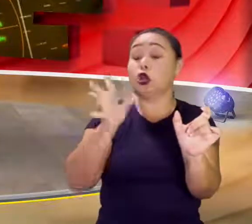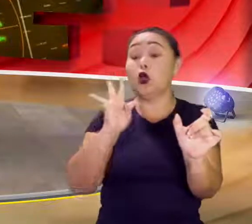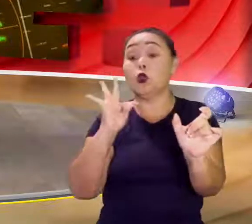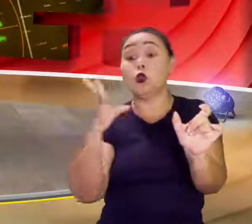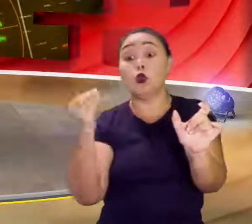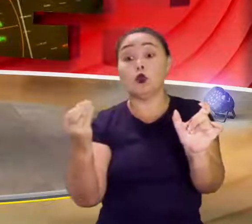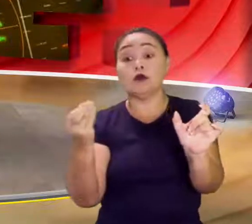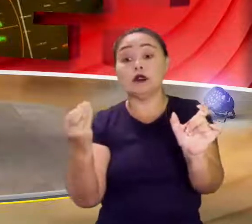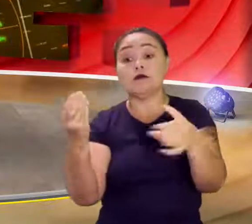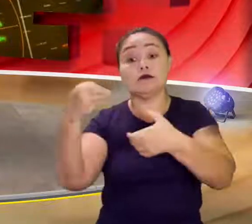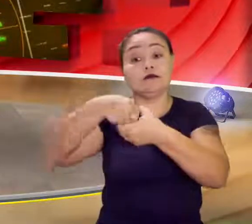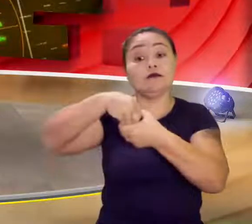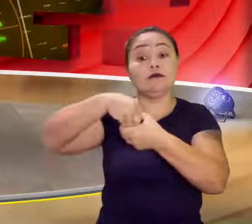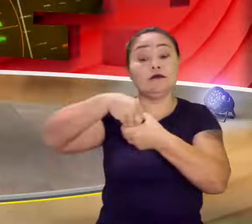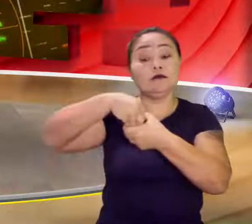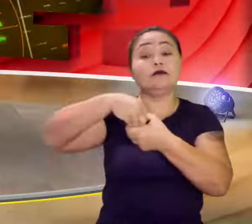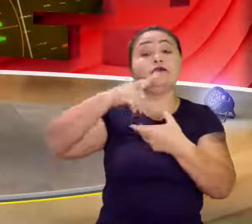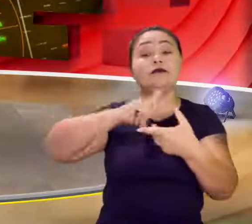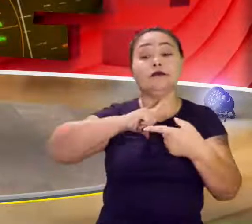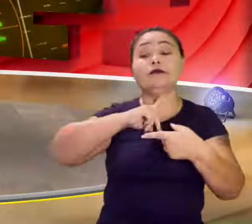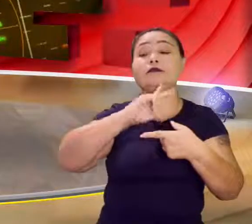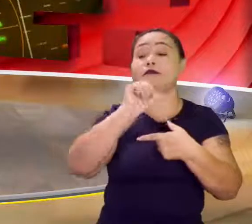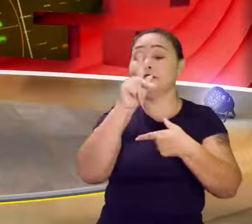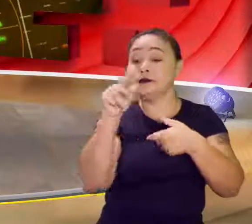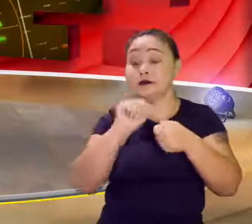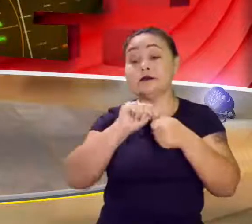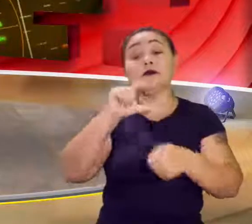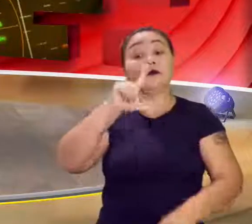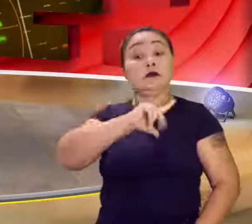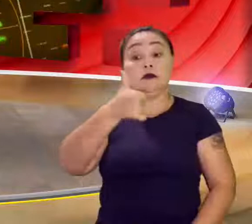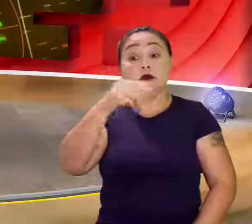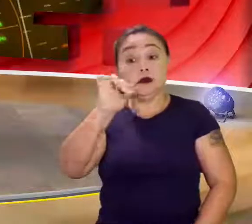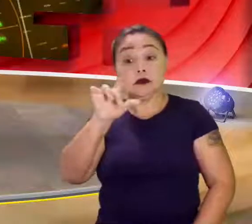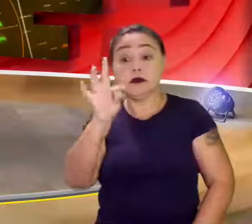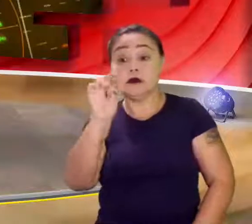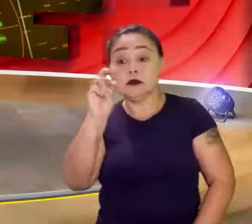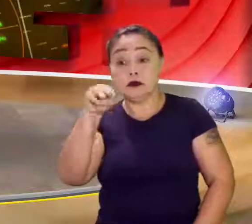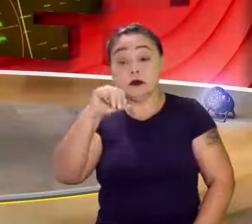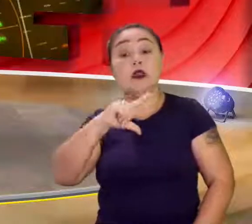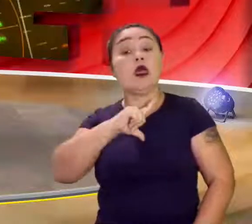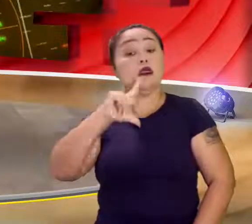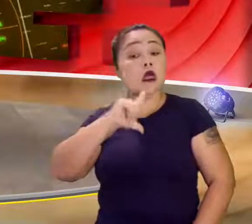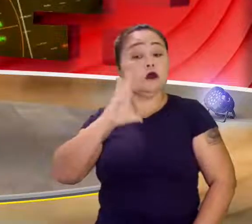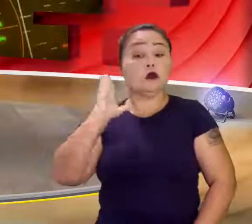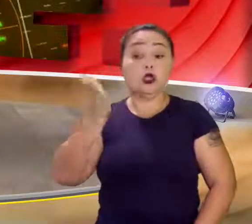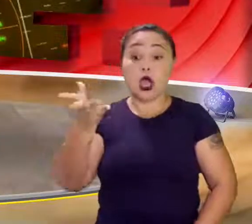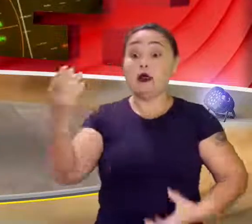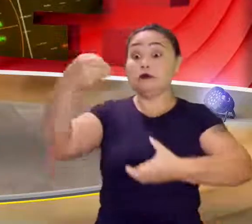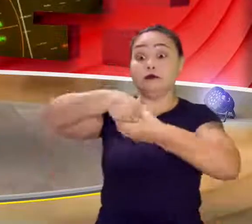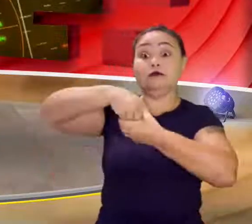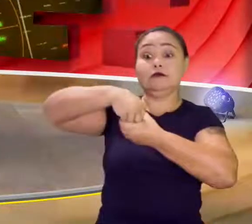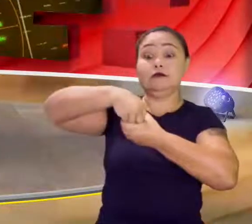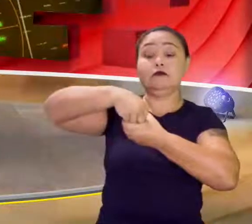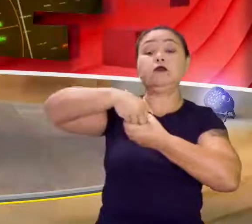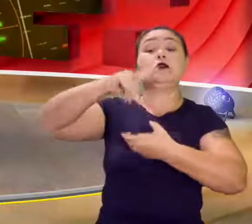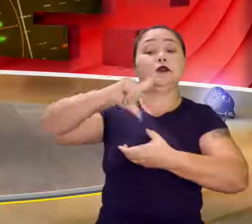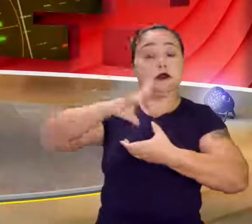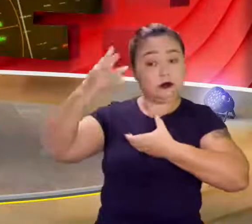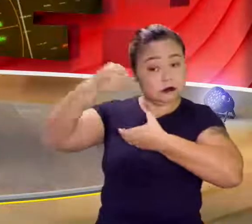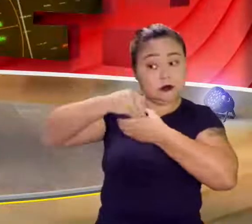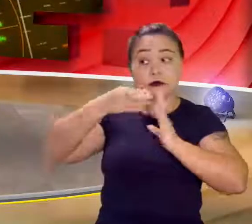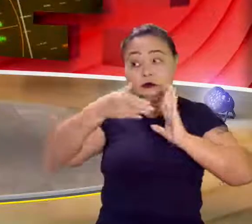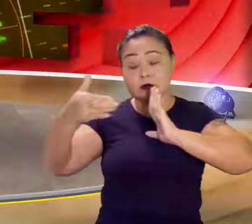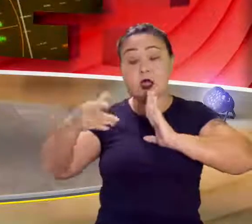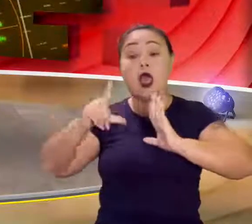toda a sequência. A progressão aritmética contém 10 termos. Se contém 10 termos, já está falando dos polos. Já tem os